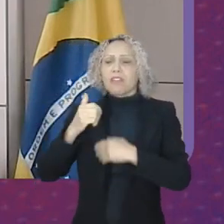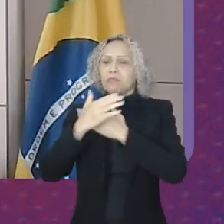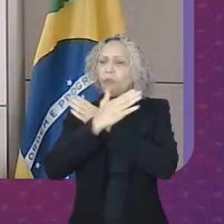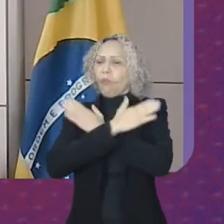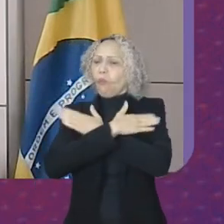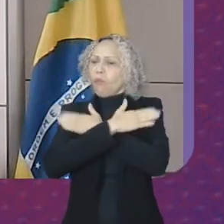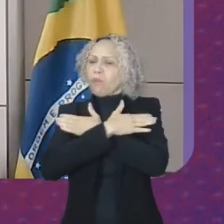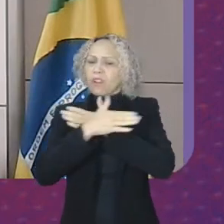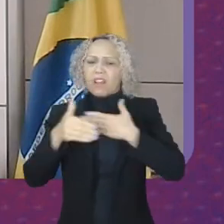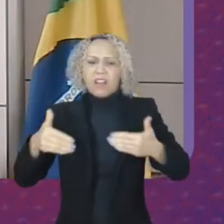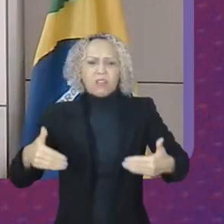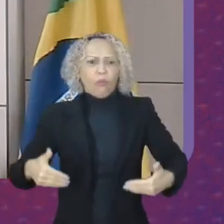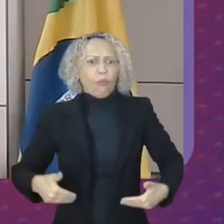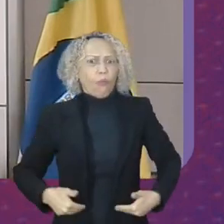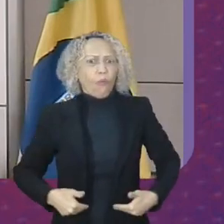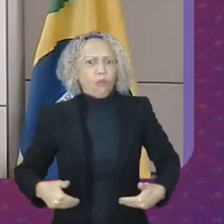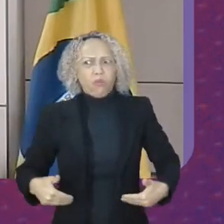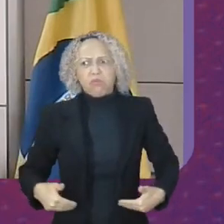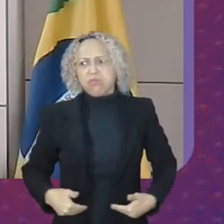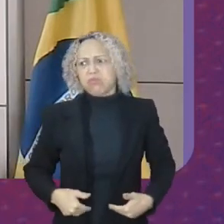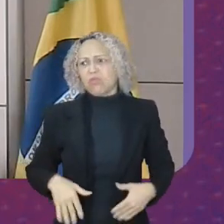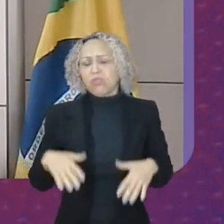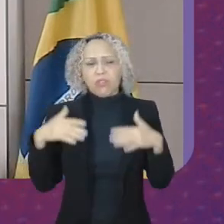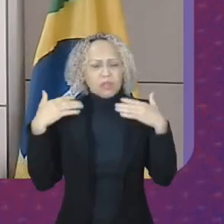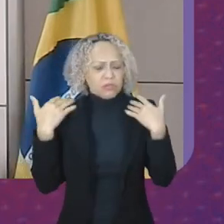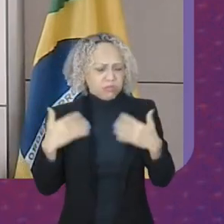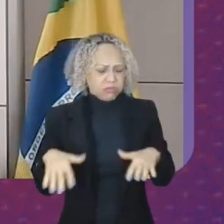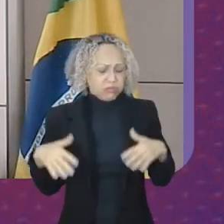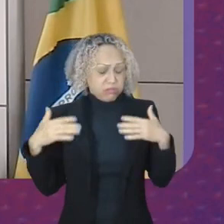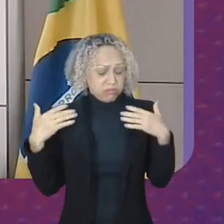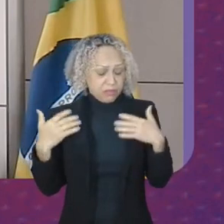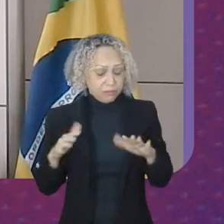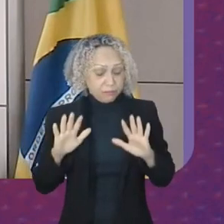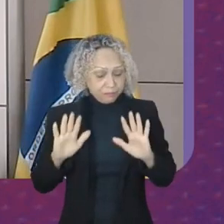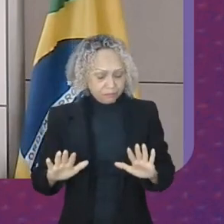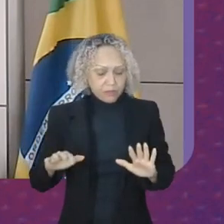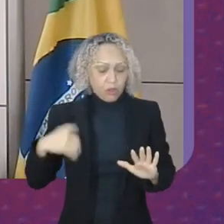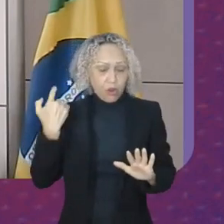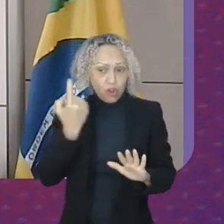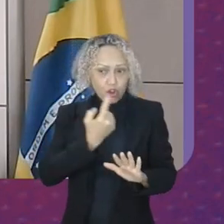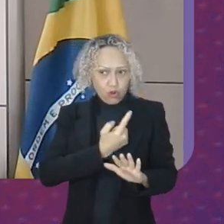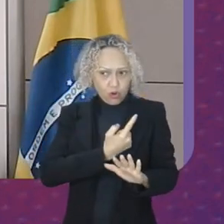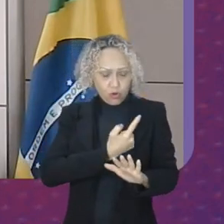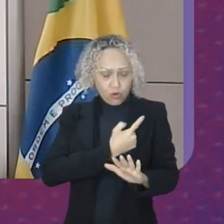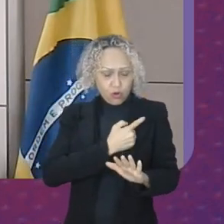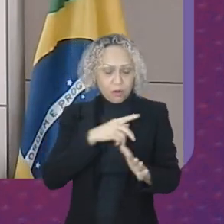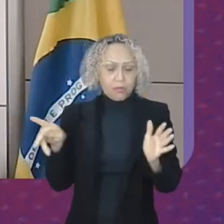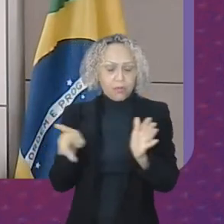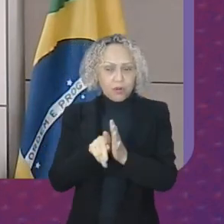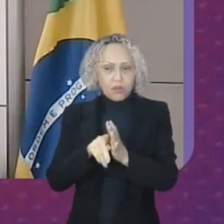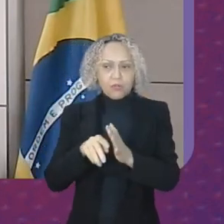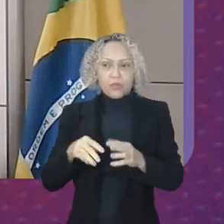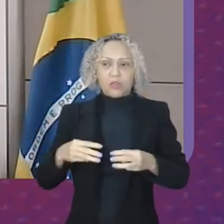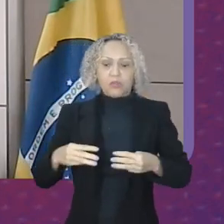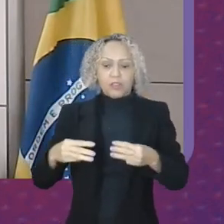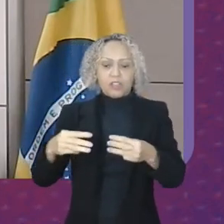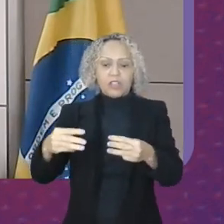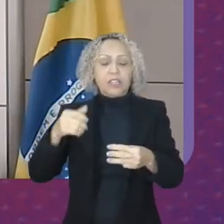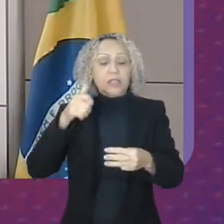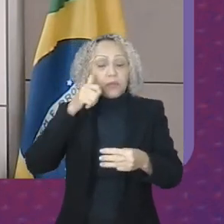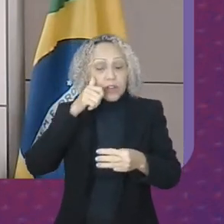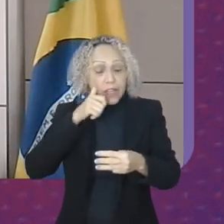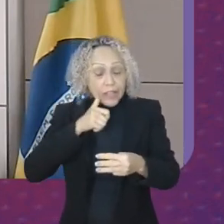de profunda vulnerabilidade. Então, é com este olhar que nós estamos fazendo as articulações das